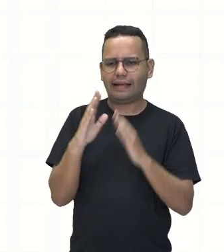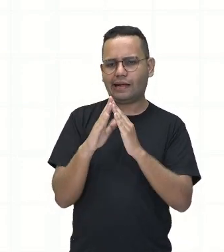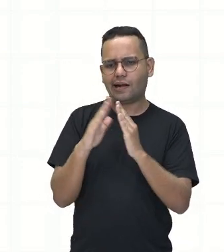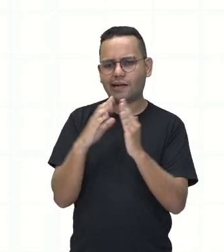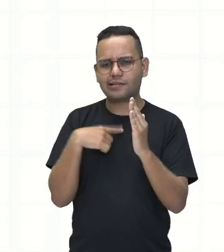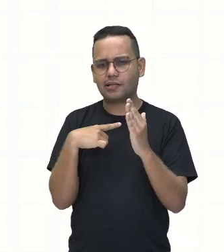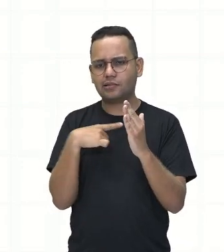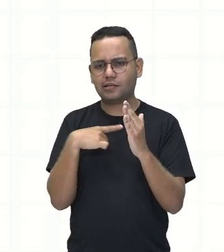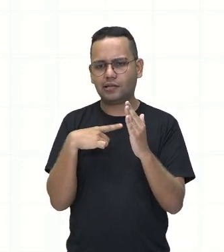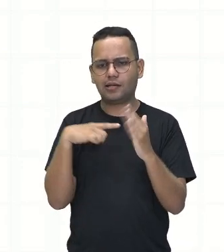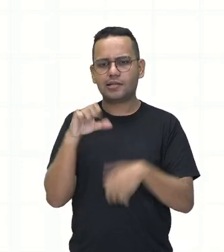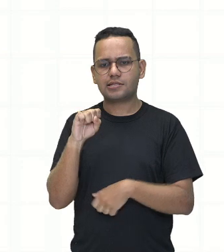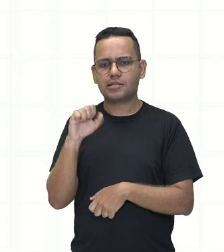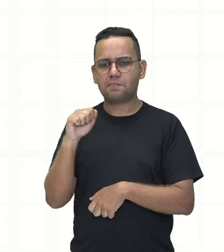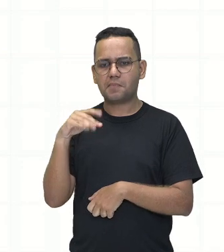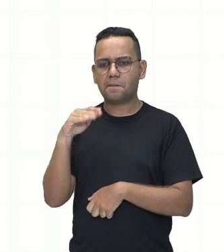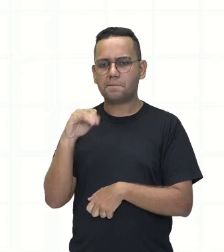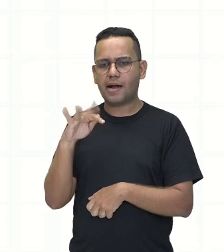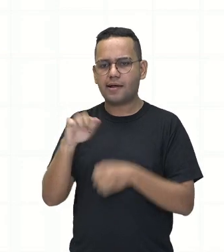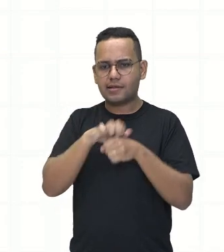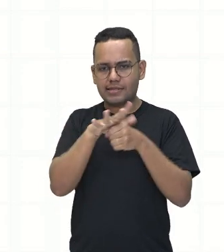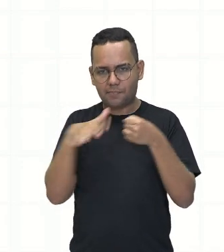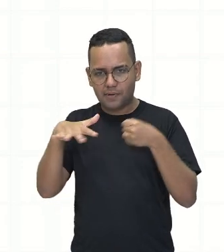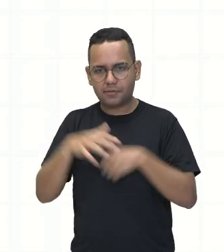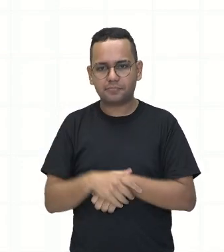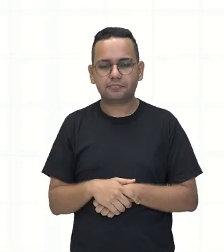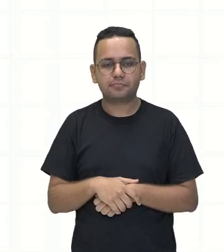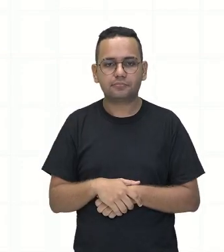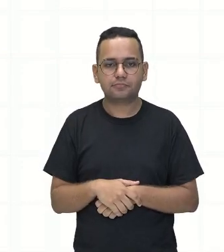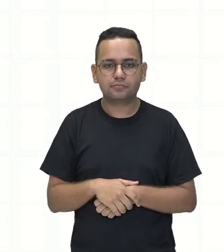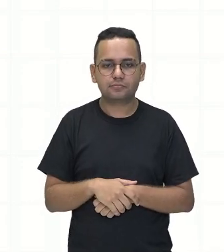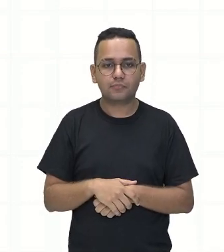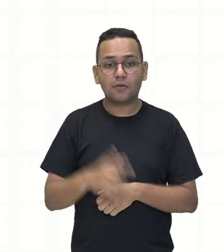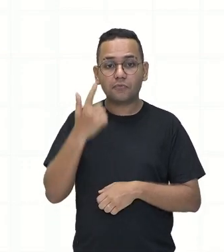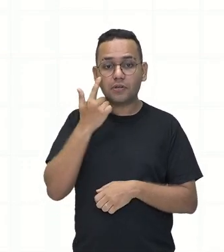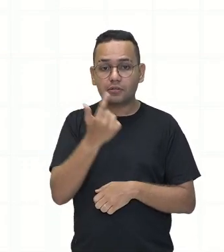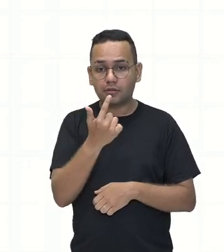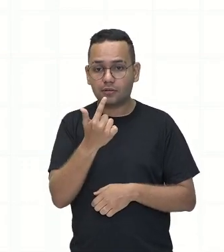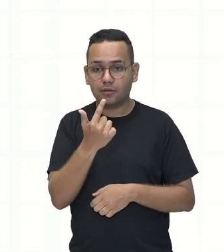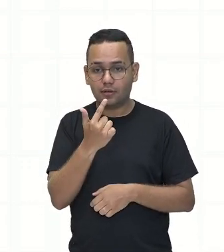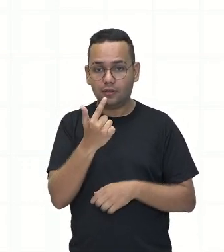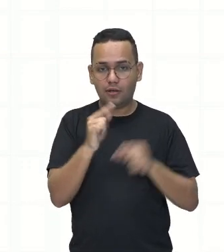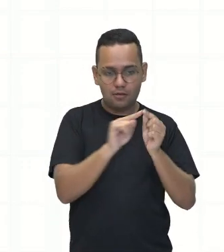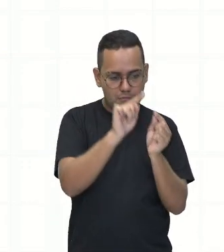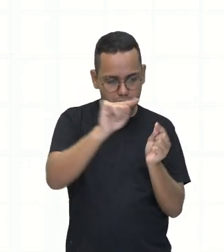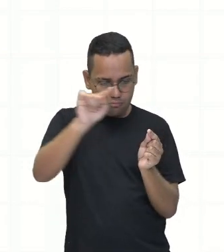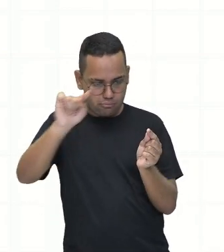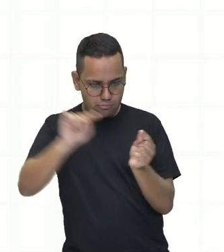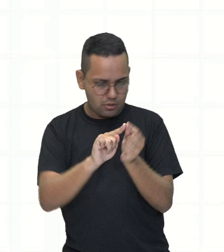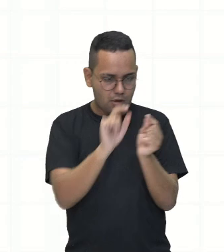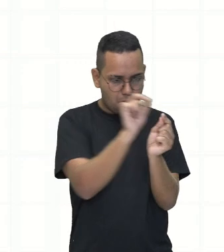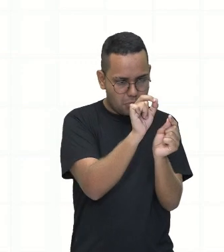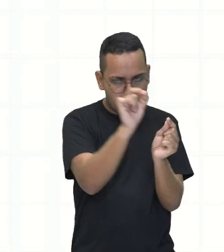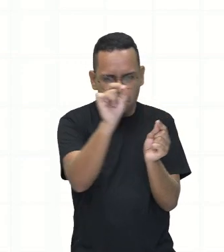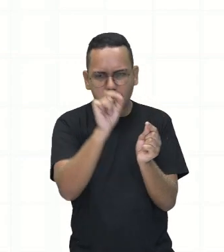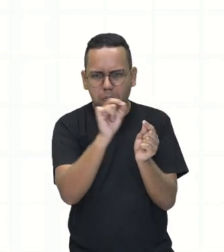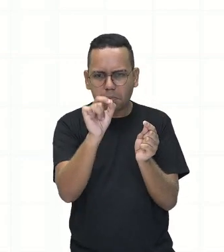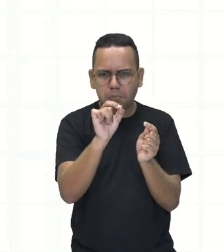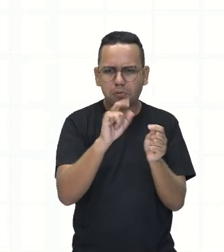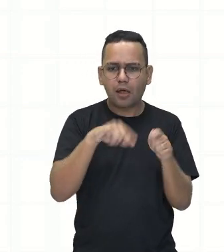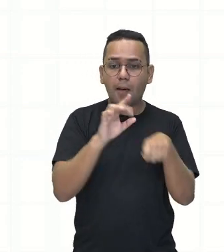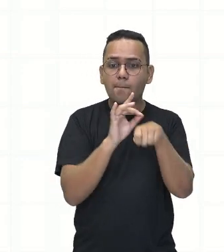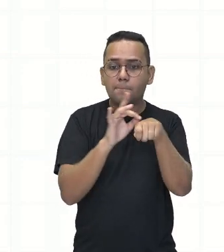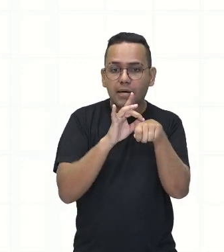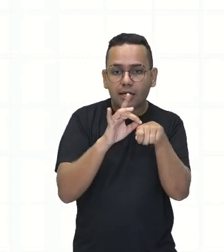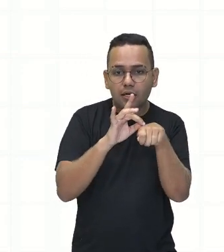parte de trás da samambaia que tem aqueles pontinhos pretos vão ser responsáveis por liberar esporos. Esses esporos vão